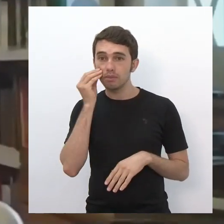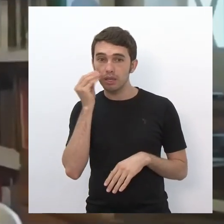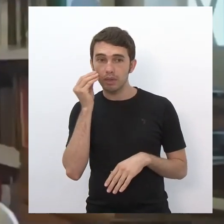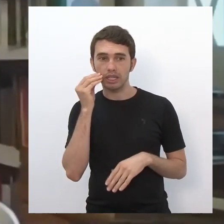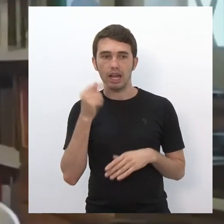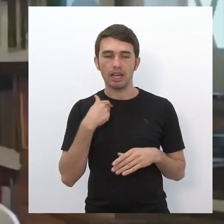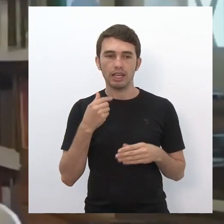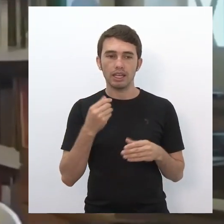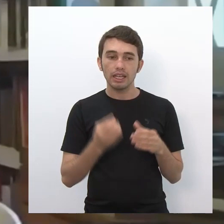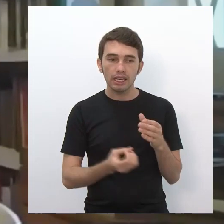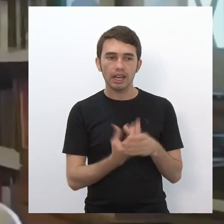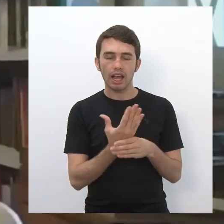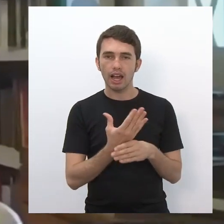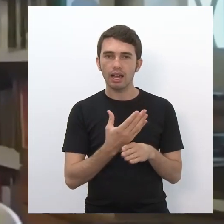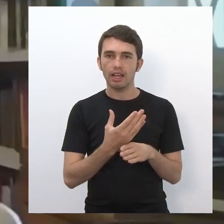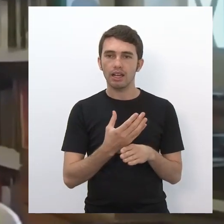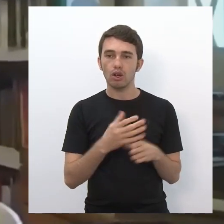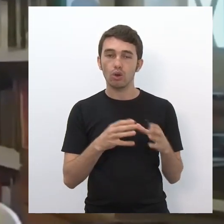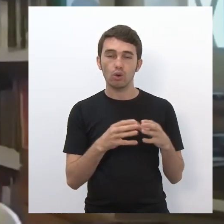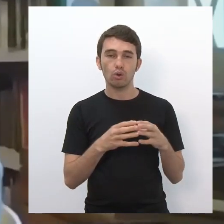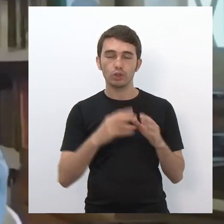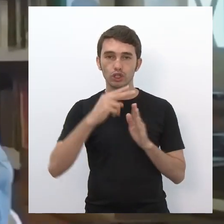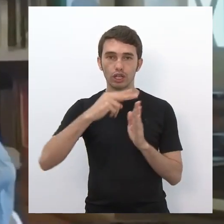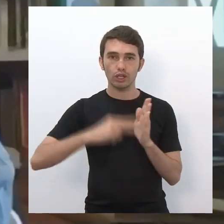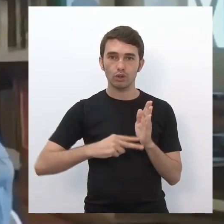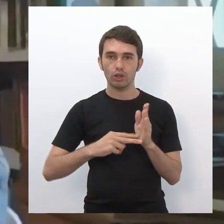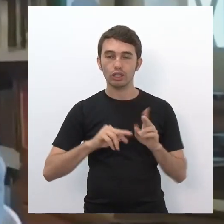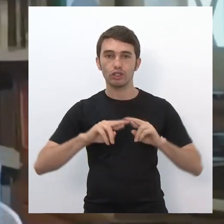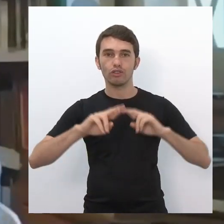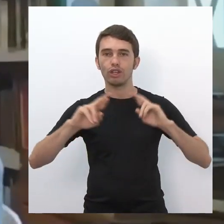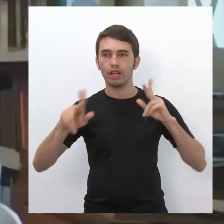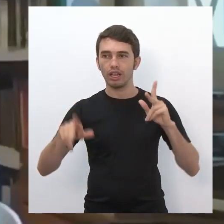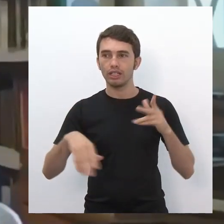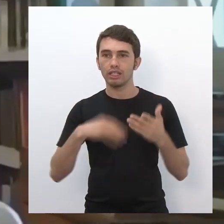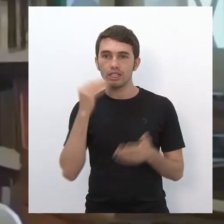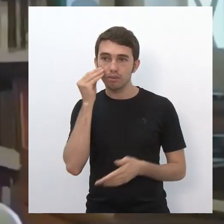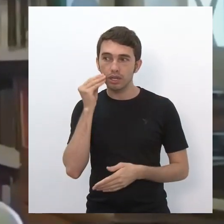de clubes de leitura, e de experimentar,